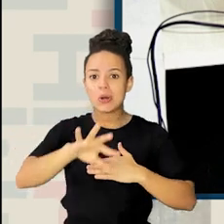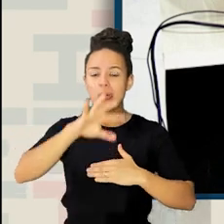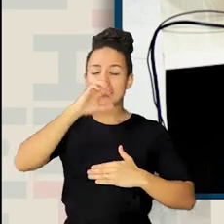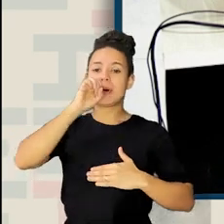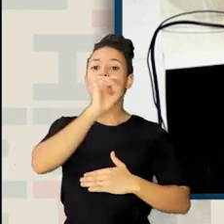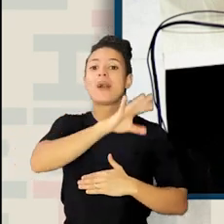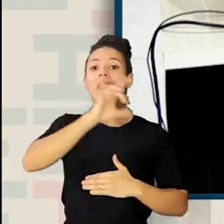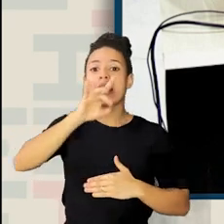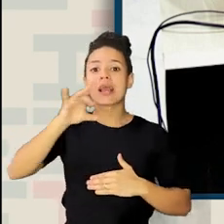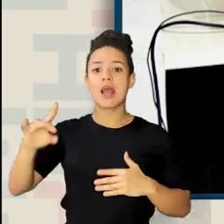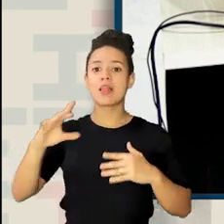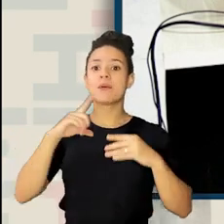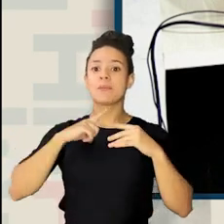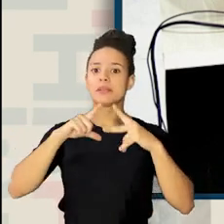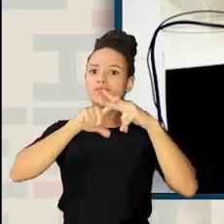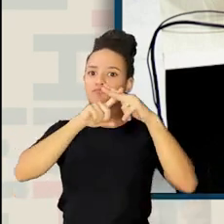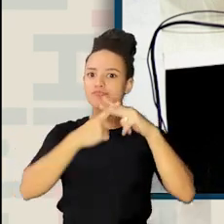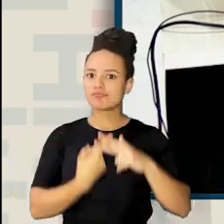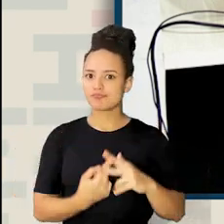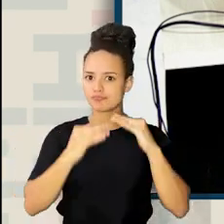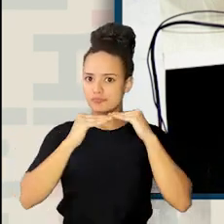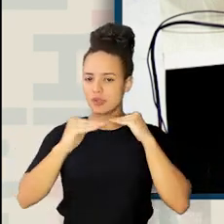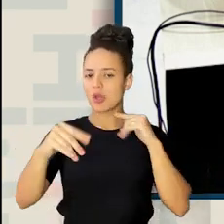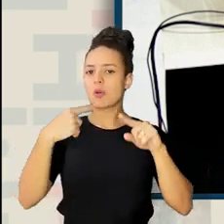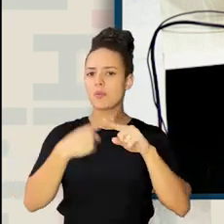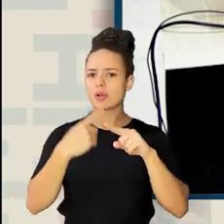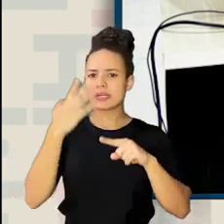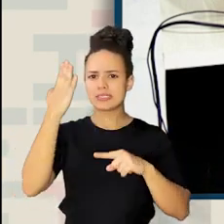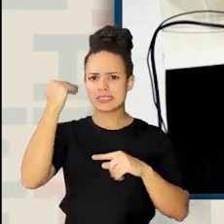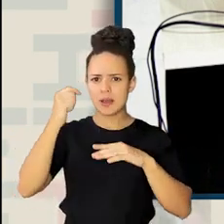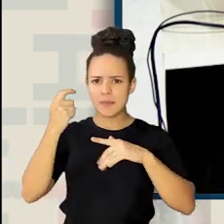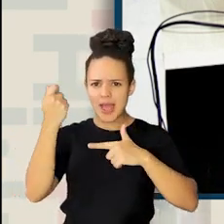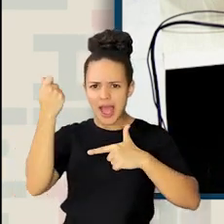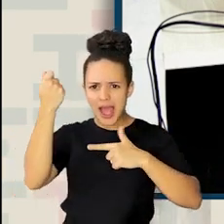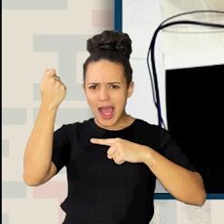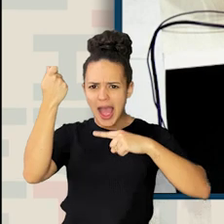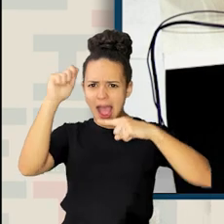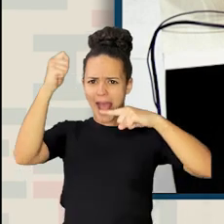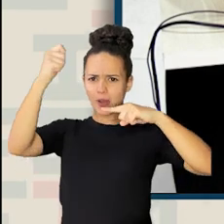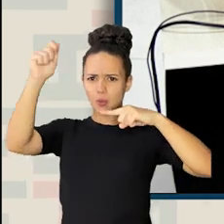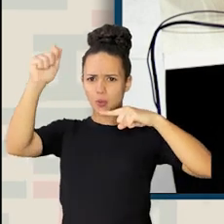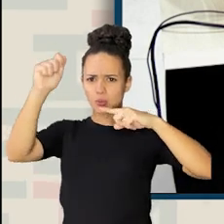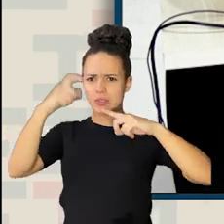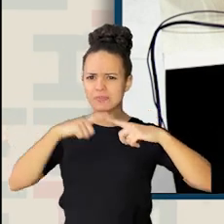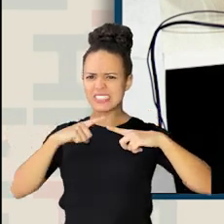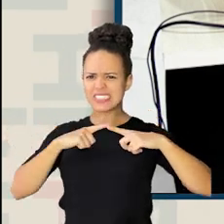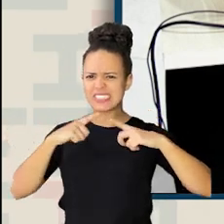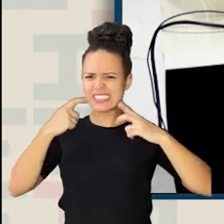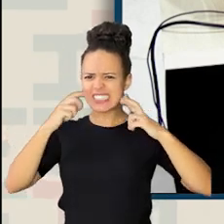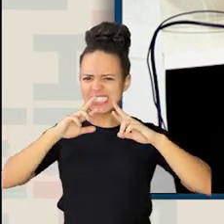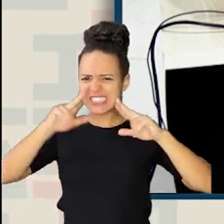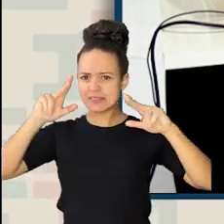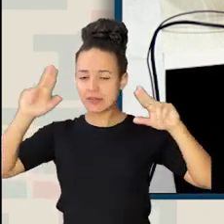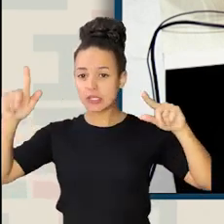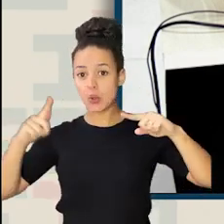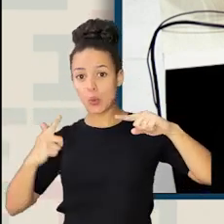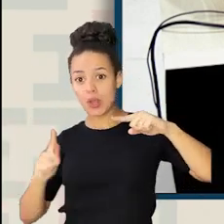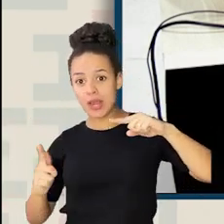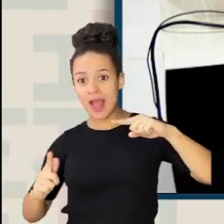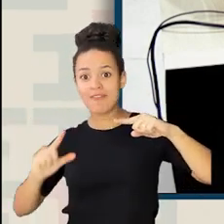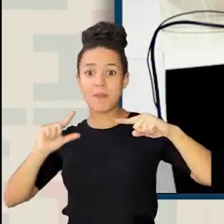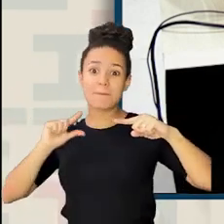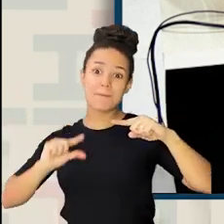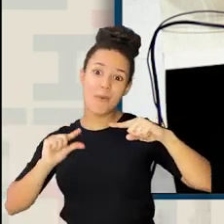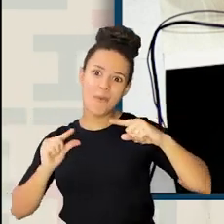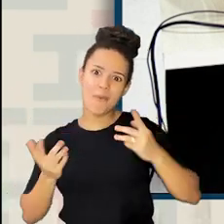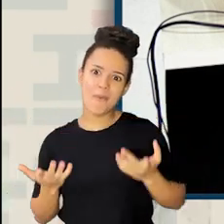Para cada nota soar afinada, porque a gente percebe que quando vai ficando mais agudo, vai exigindo uma diferença, né? E o grave, por exemplo, é um pouco